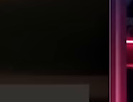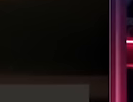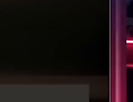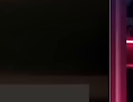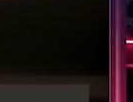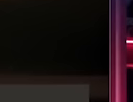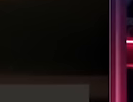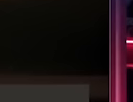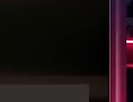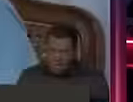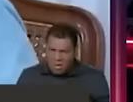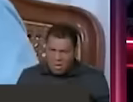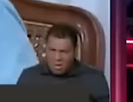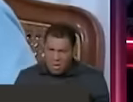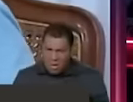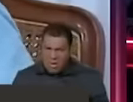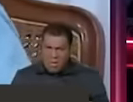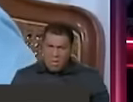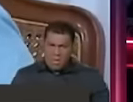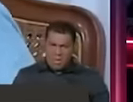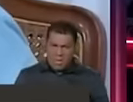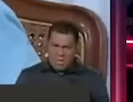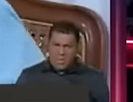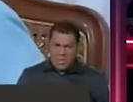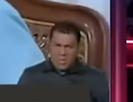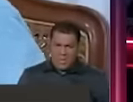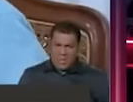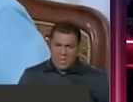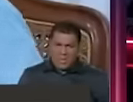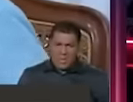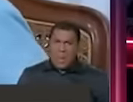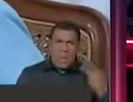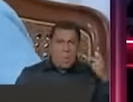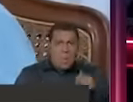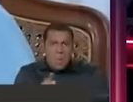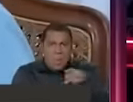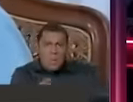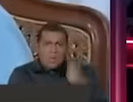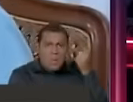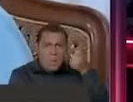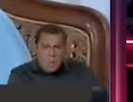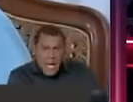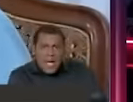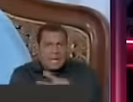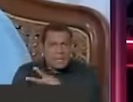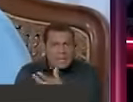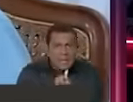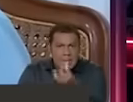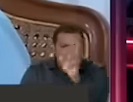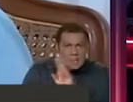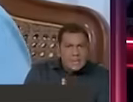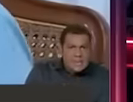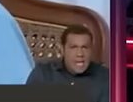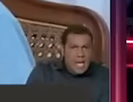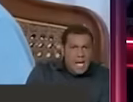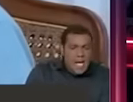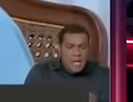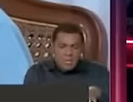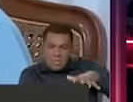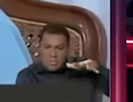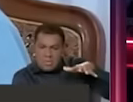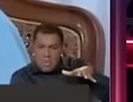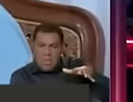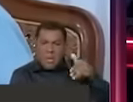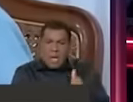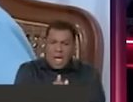organizado pelo governo não pode pagar R 36 num pacote de 5 kg esse arroz tá